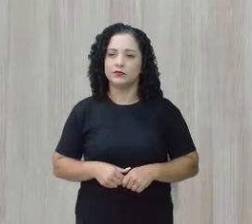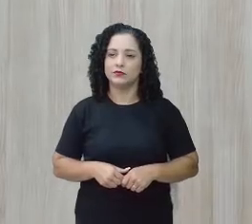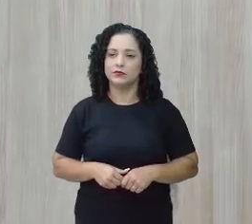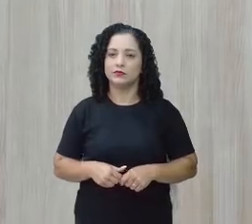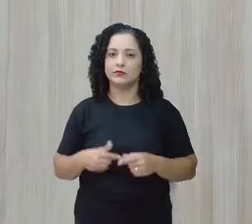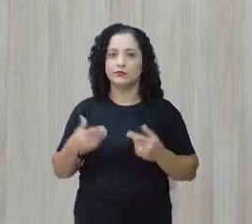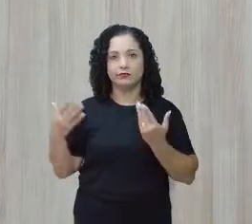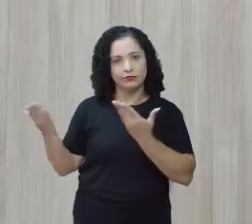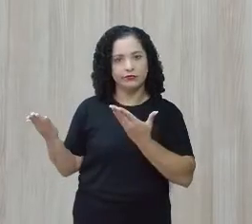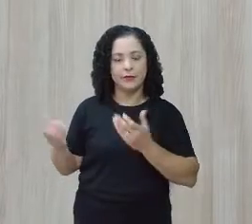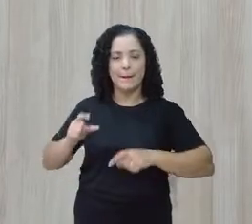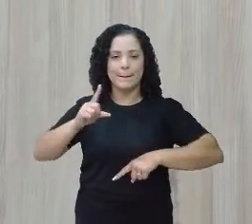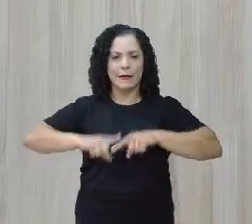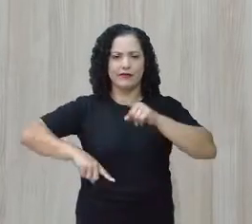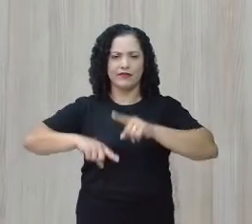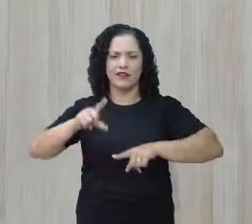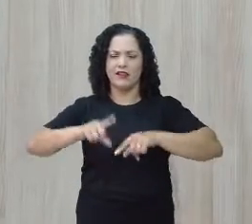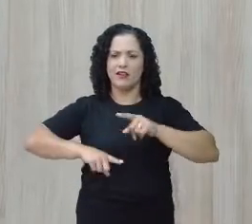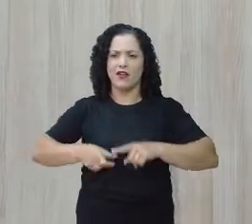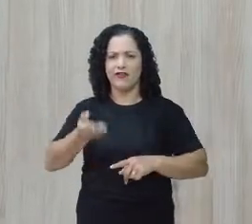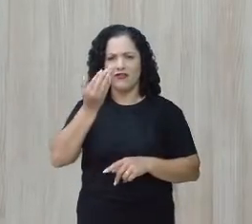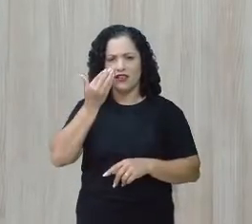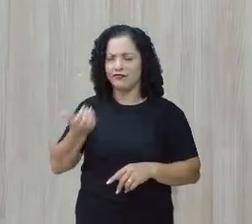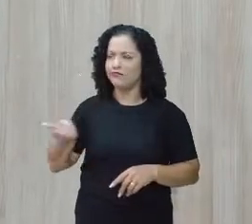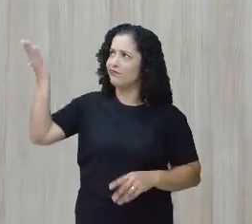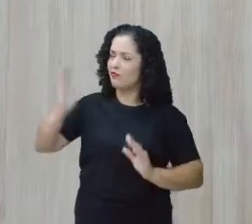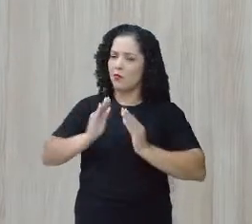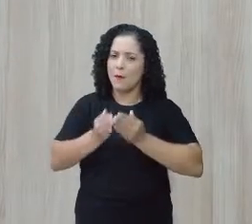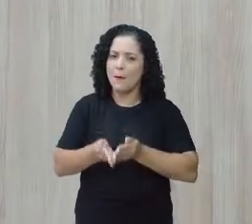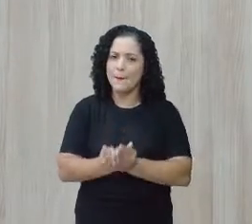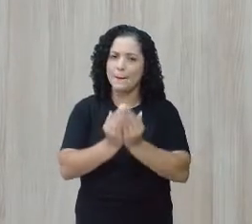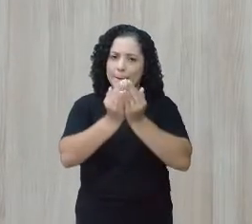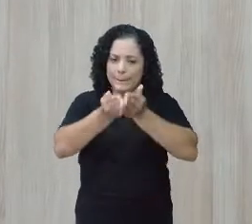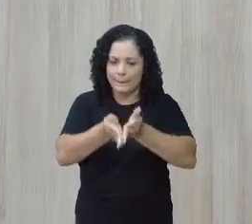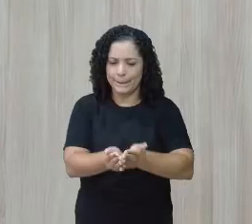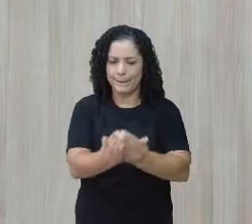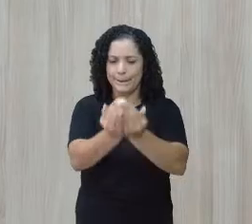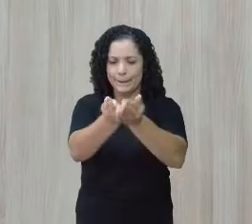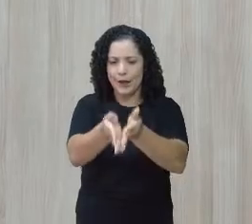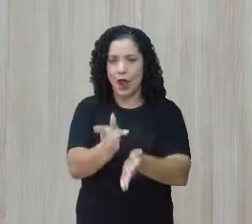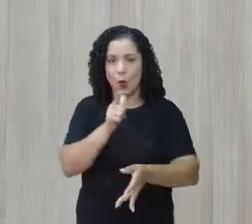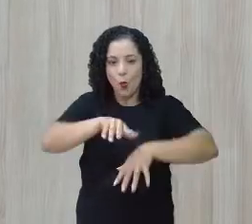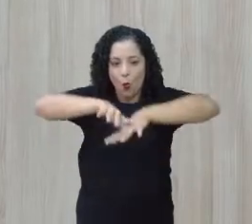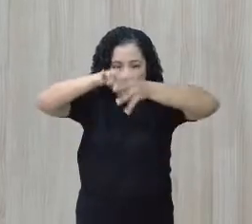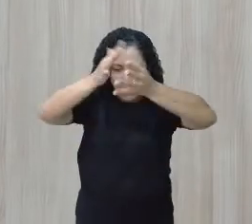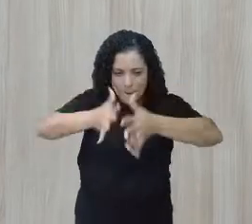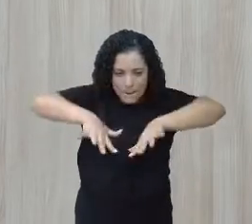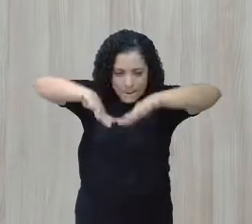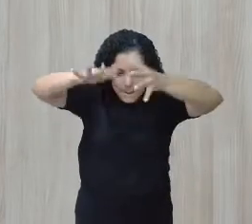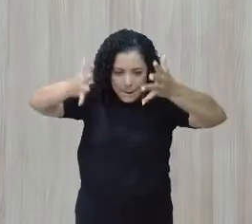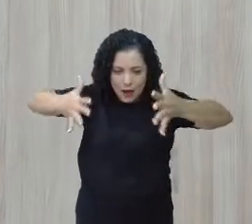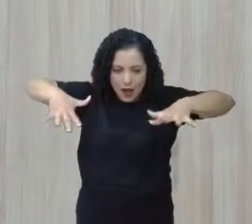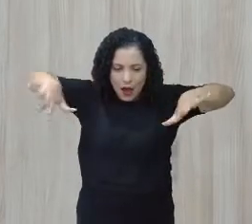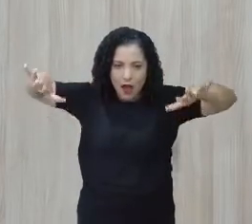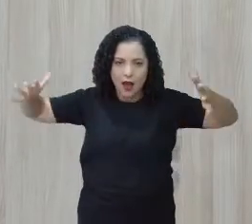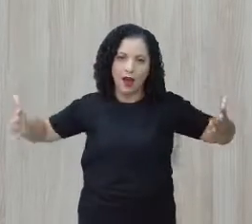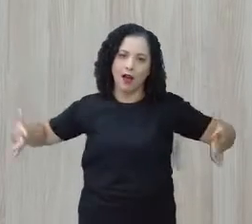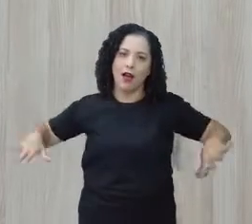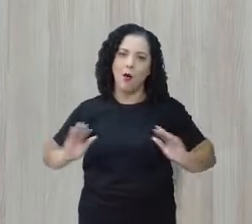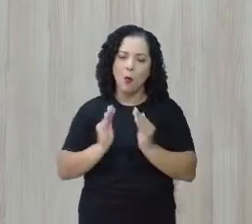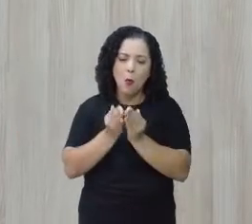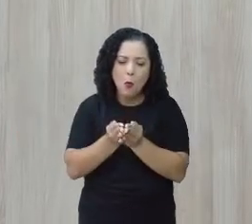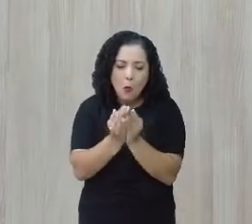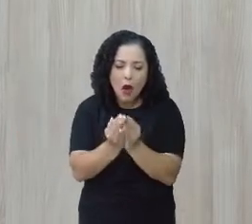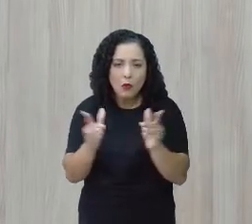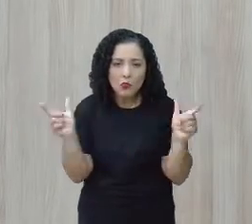do ponto material, veja, um barquinho desse, na imensidão do oceano, ele é insignificante. Eu